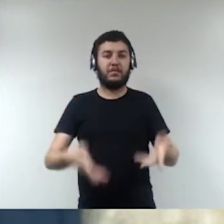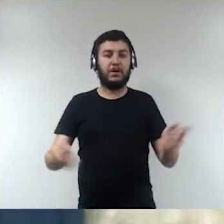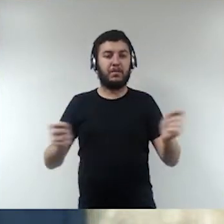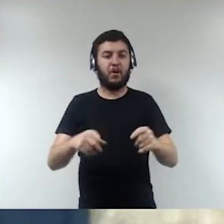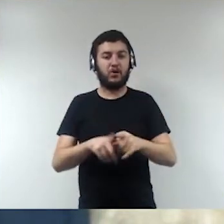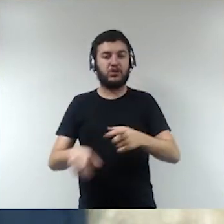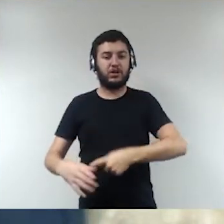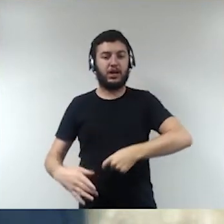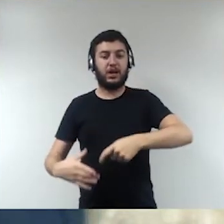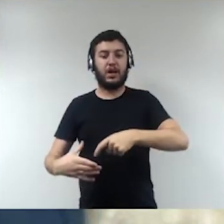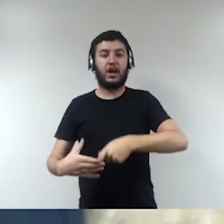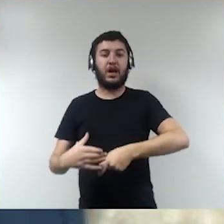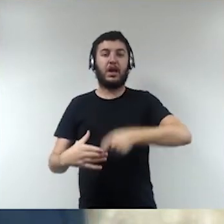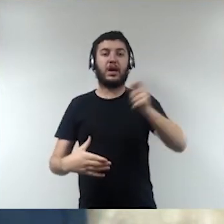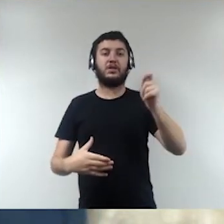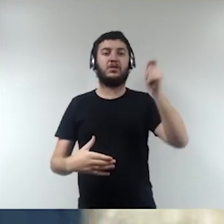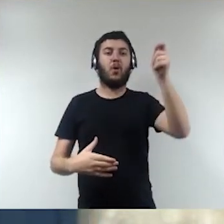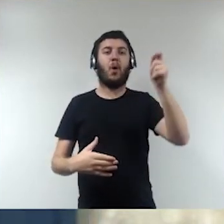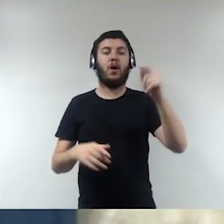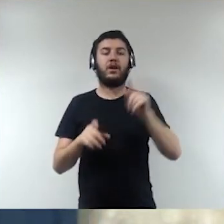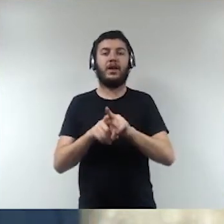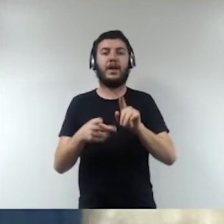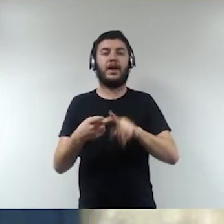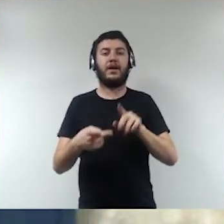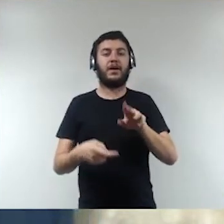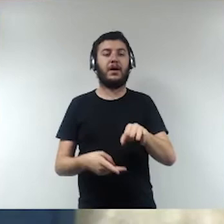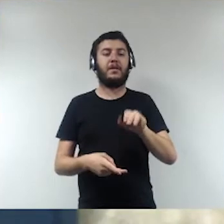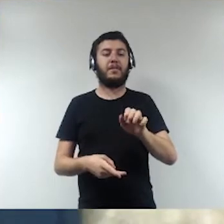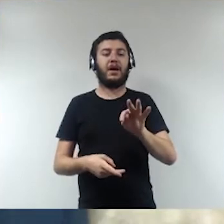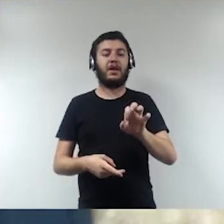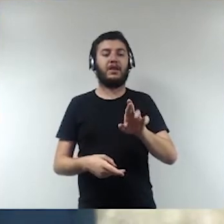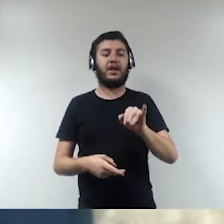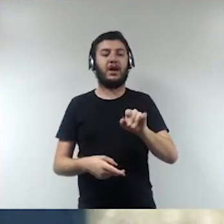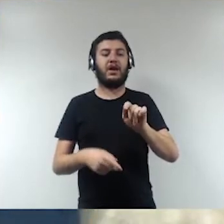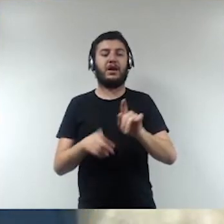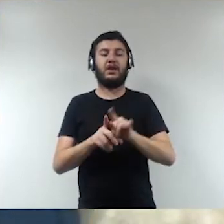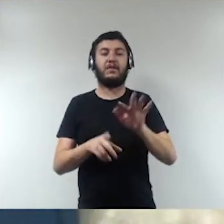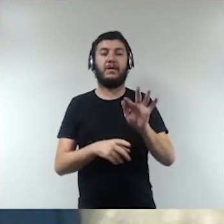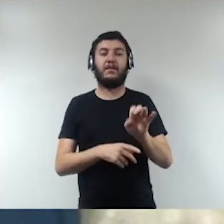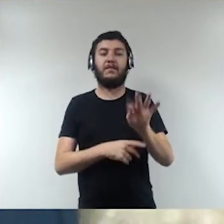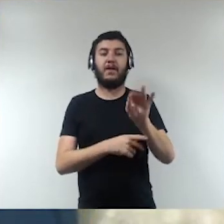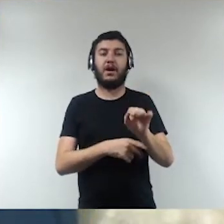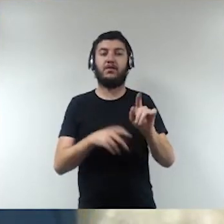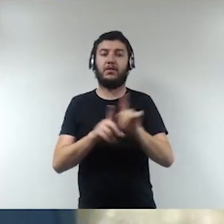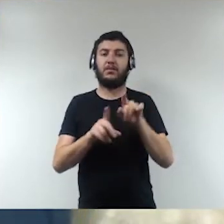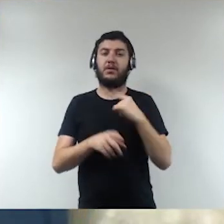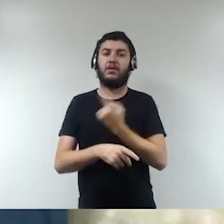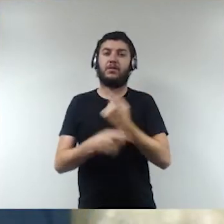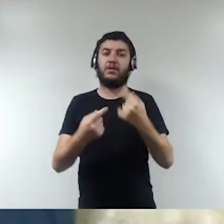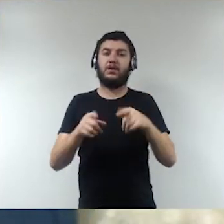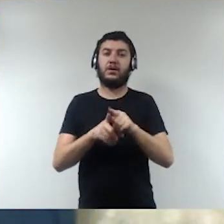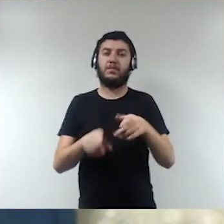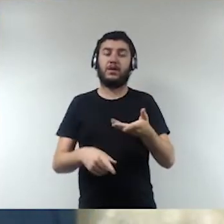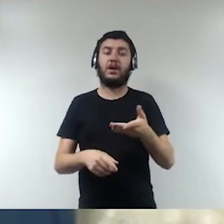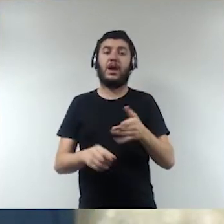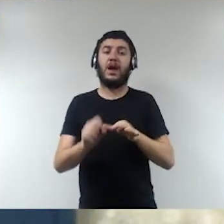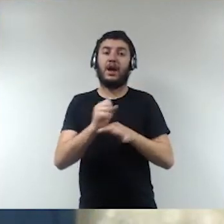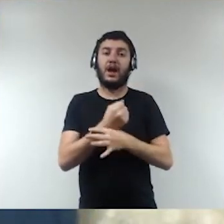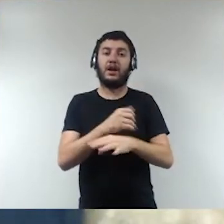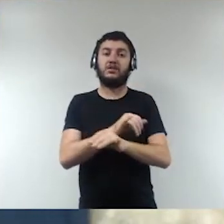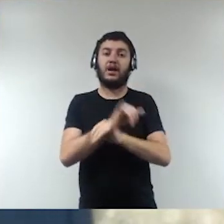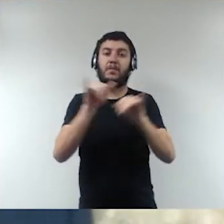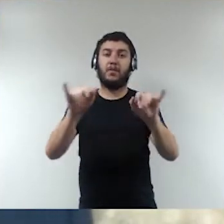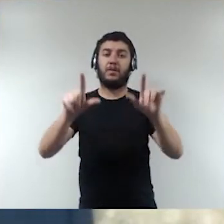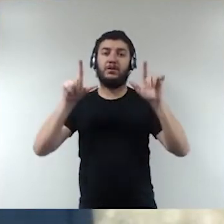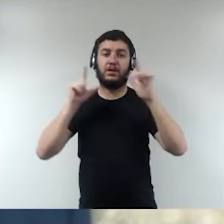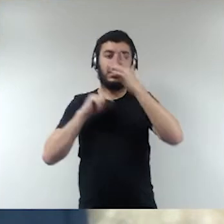fato, né, que isso daí é absolutamente indispensável. E, além disso, tem que se garantir a publicidade das sessões. Você pode até